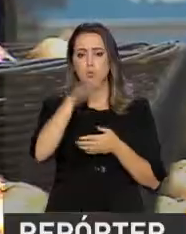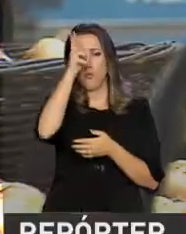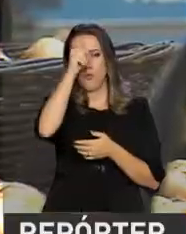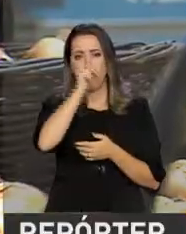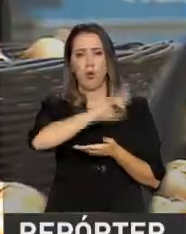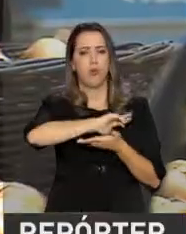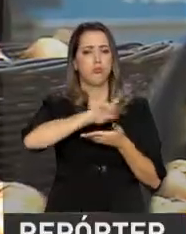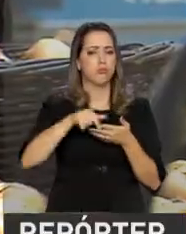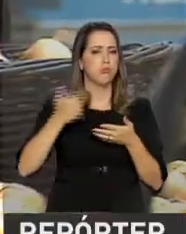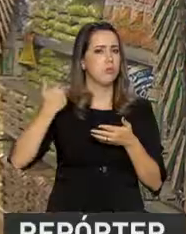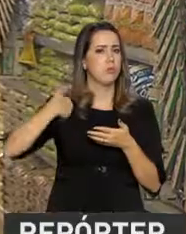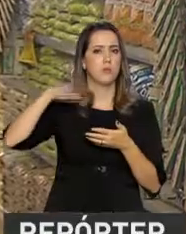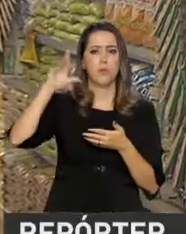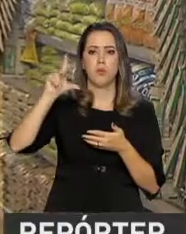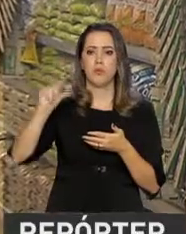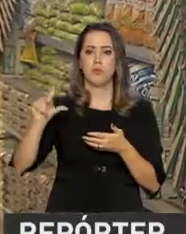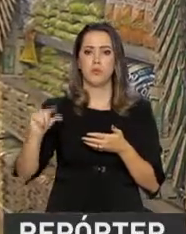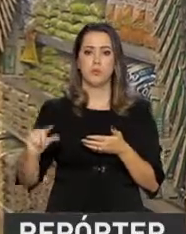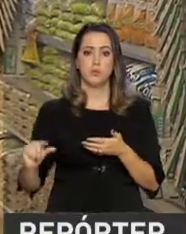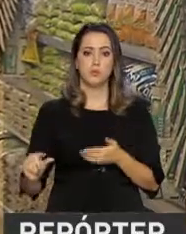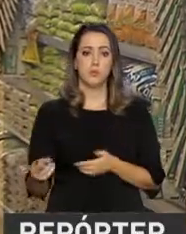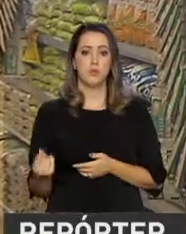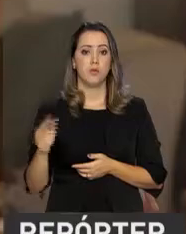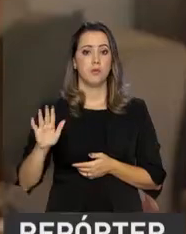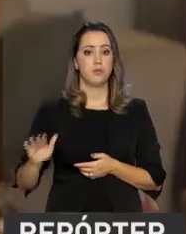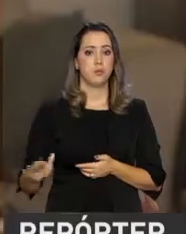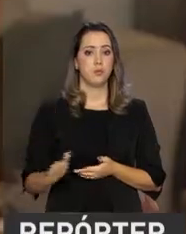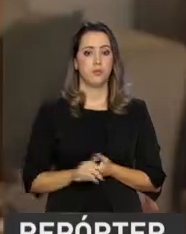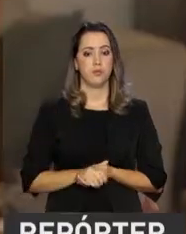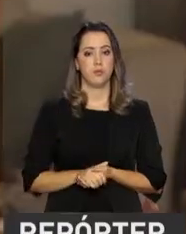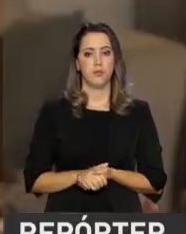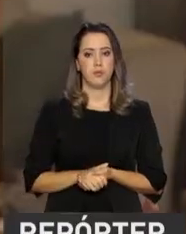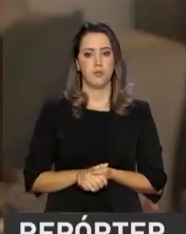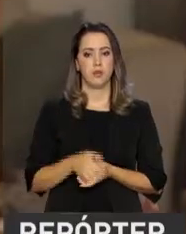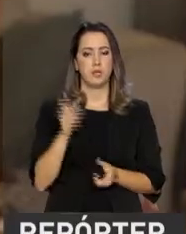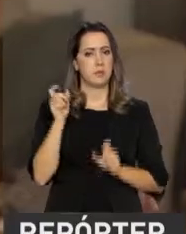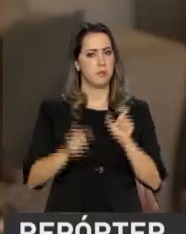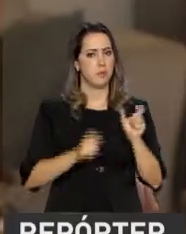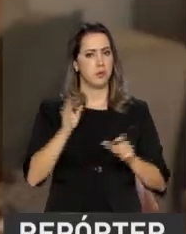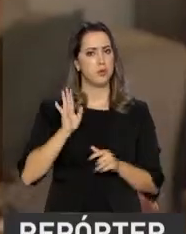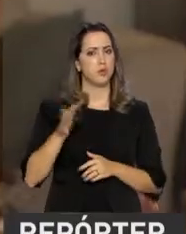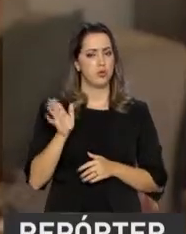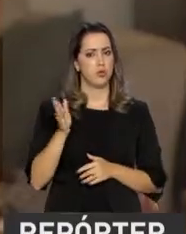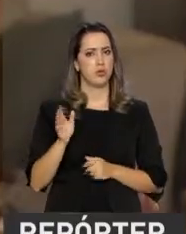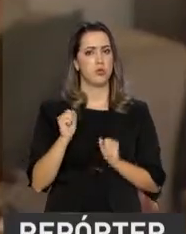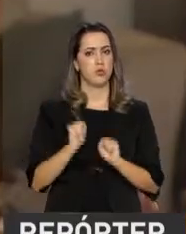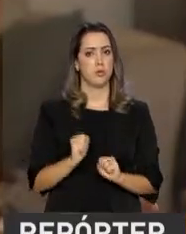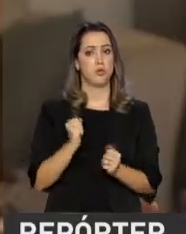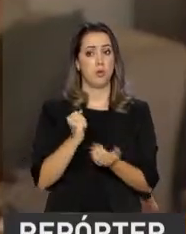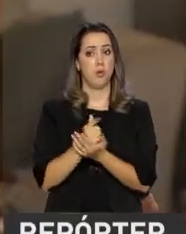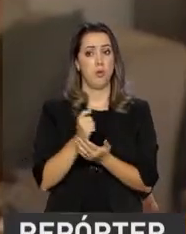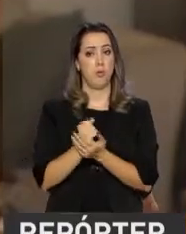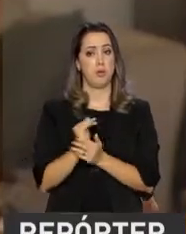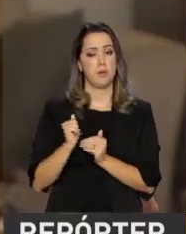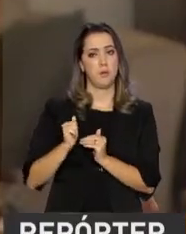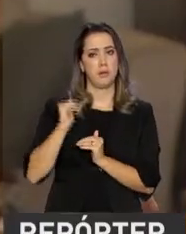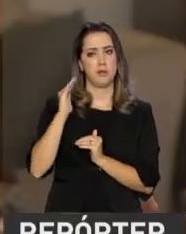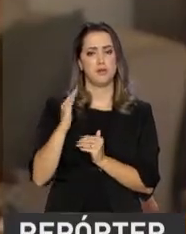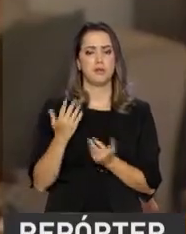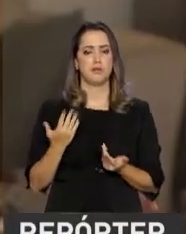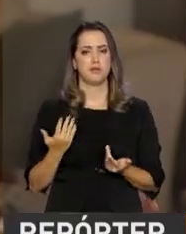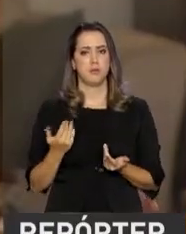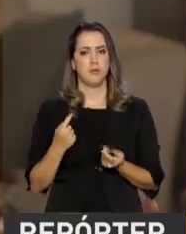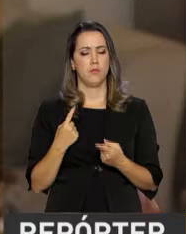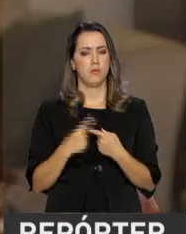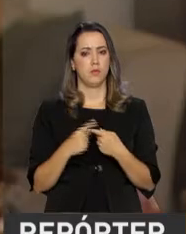foram os produtos com maior baixa nos preços pessoas totta romeu todo o seu curso ou como um todo